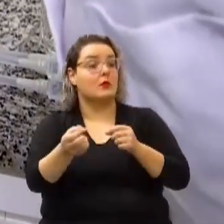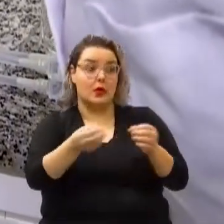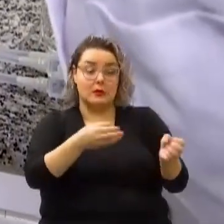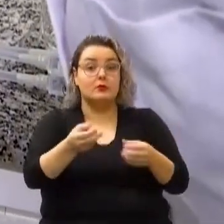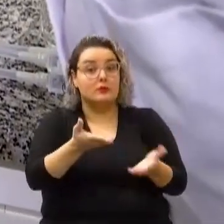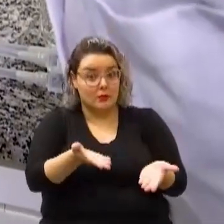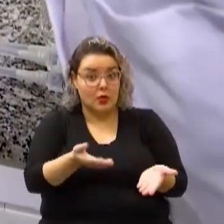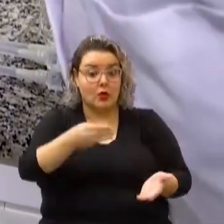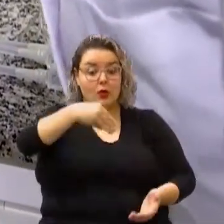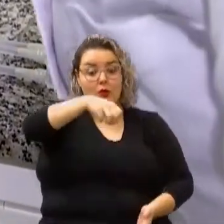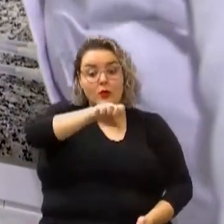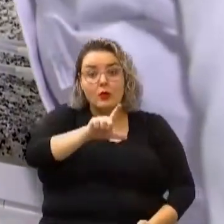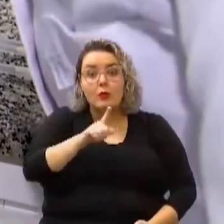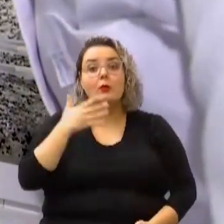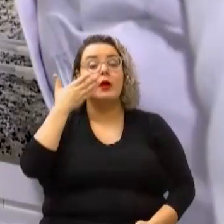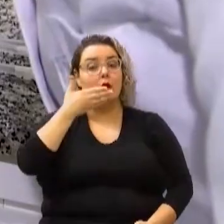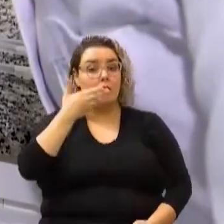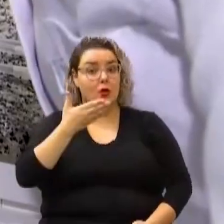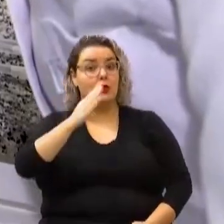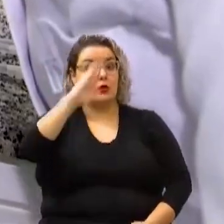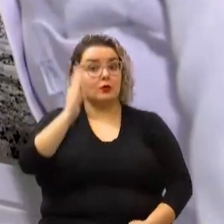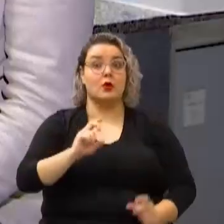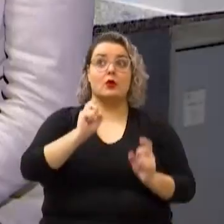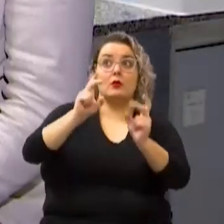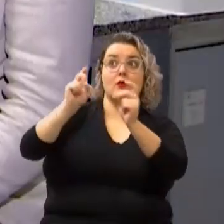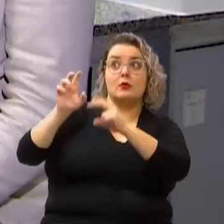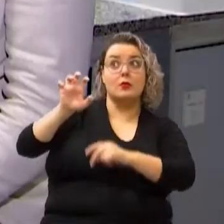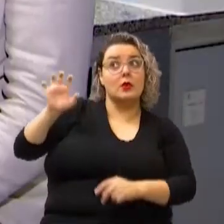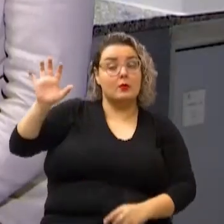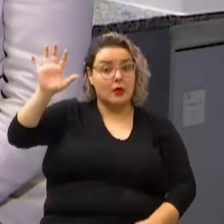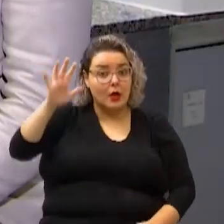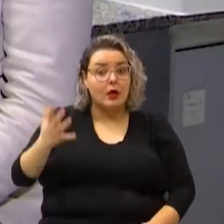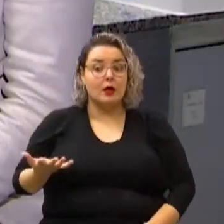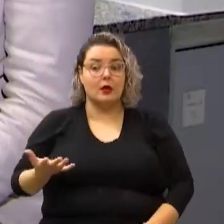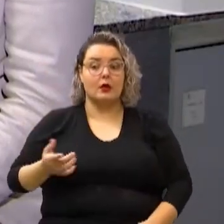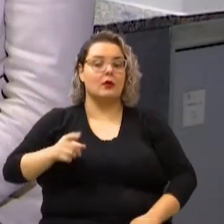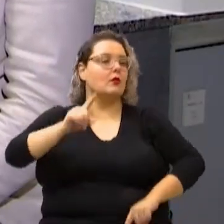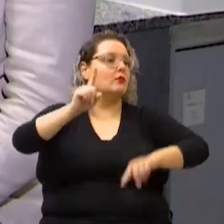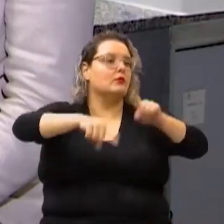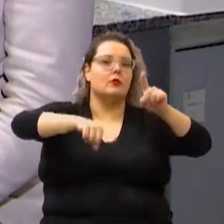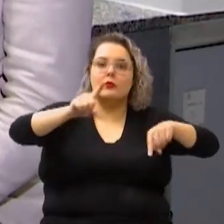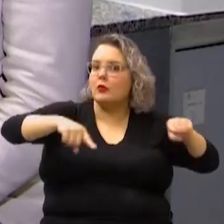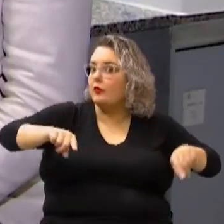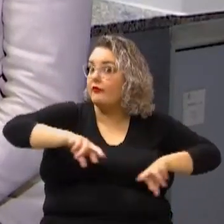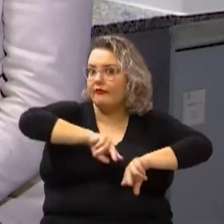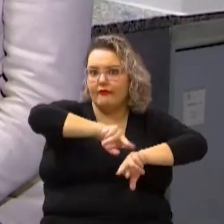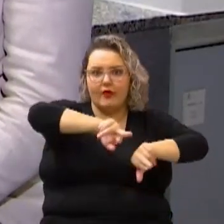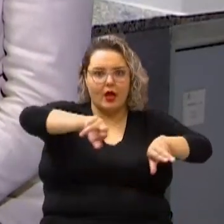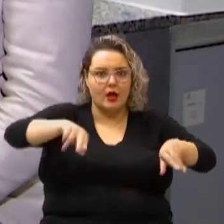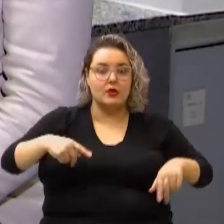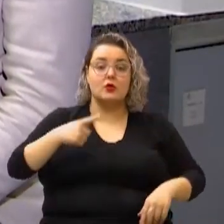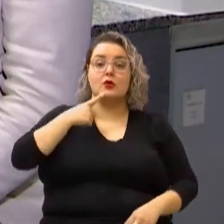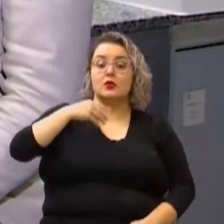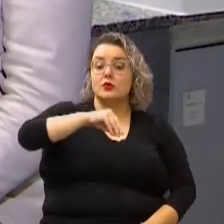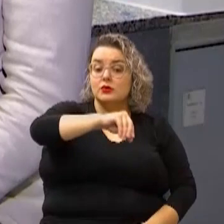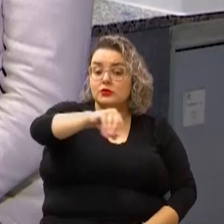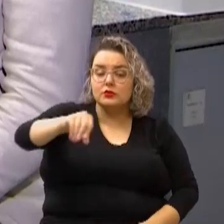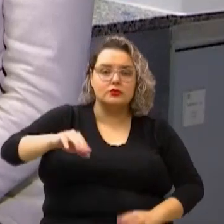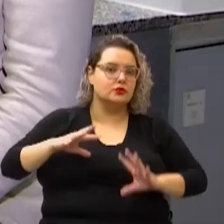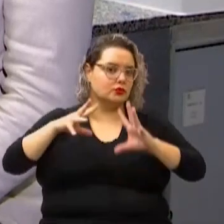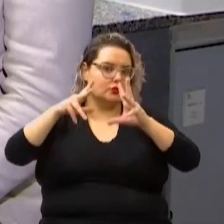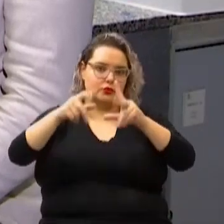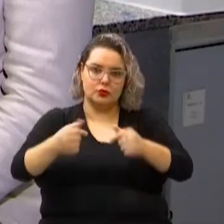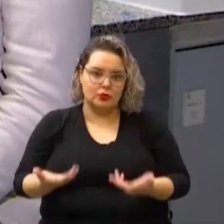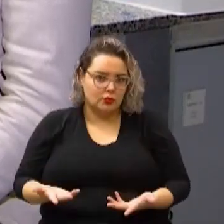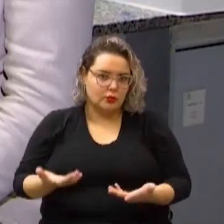recente agora do mel que o Brasil exporta para a comunidade europeia, com muita adulteração. Os temperos de